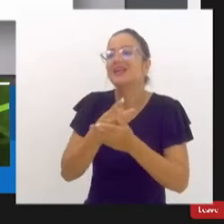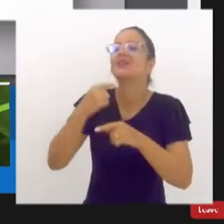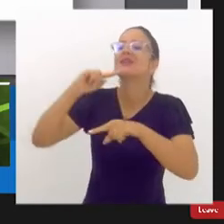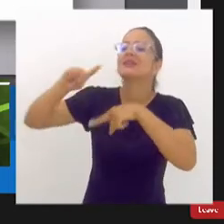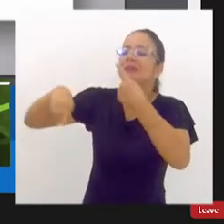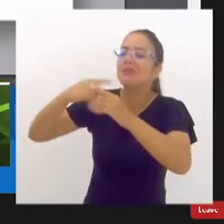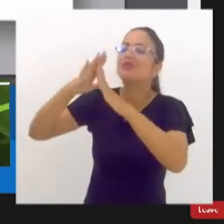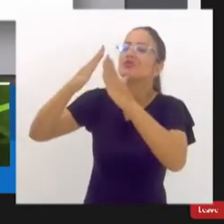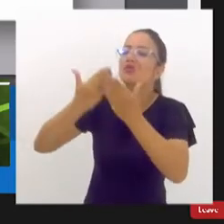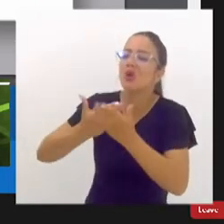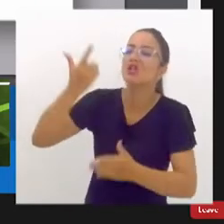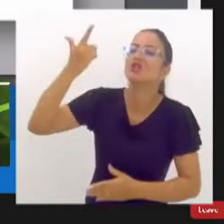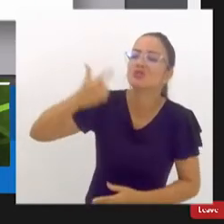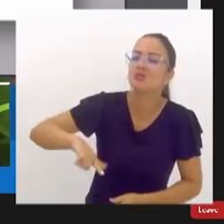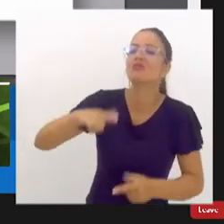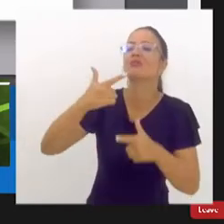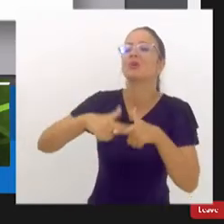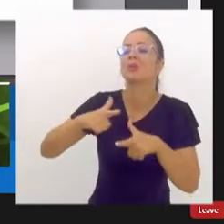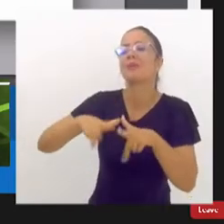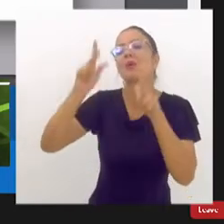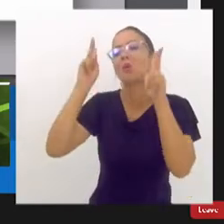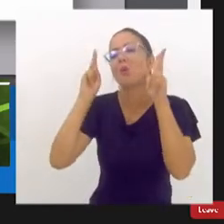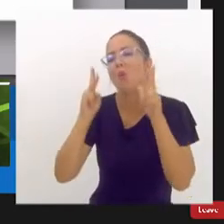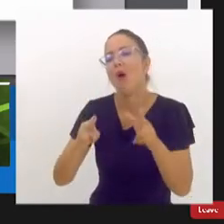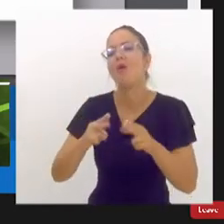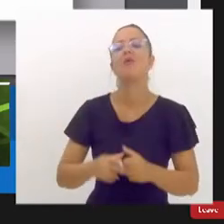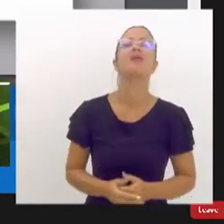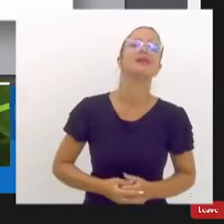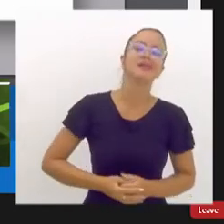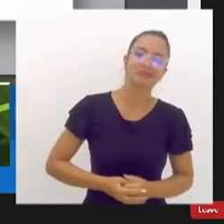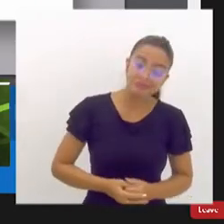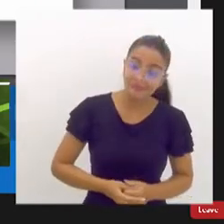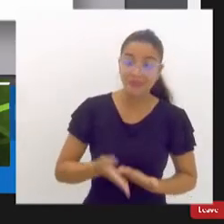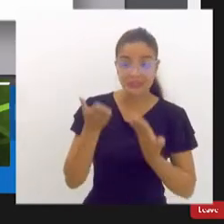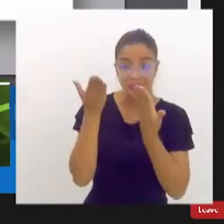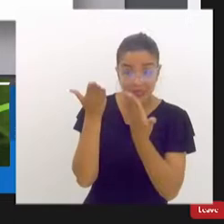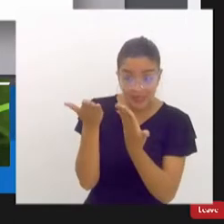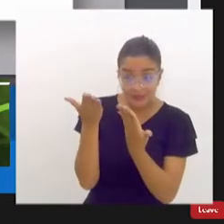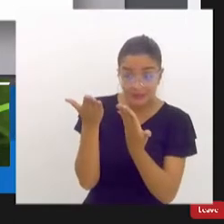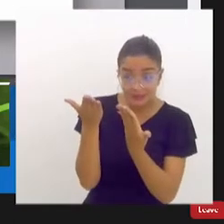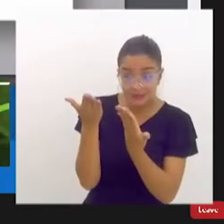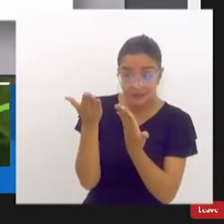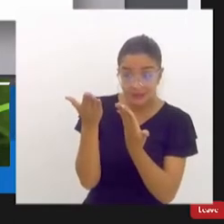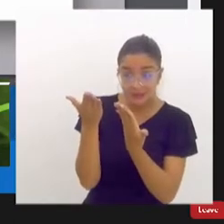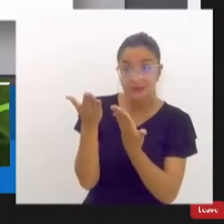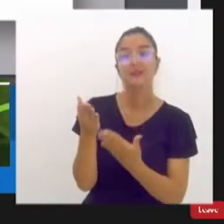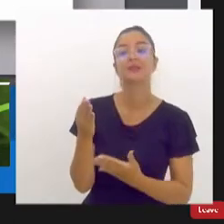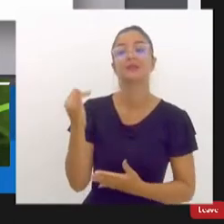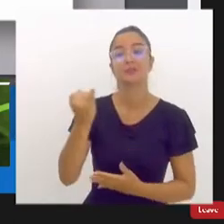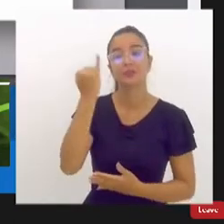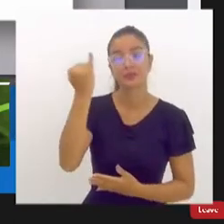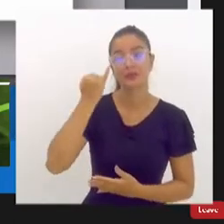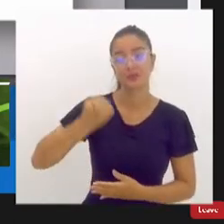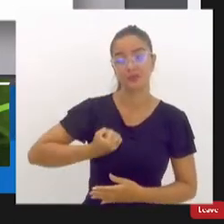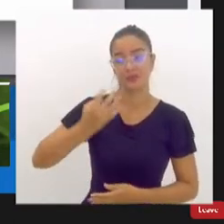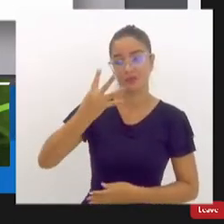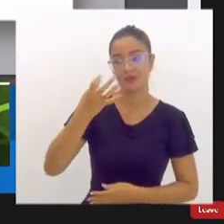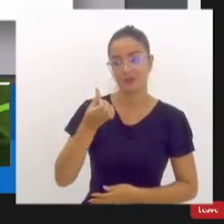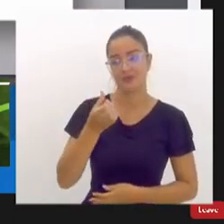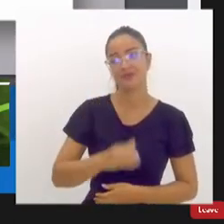mesmos problemas. Então, esse parecer ele veio no sentido de criar normas para coibir isso futuramente.